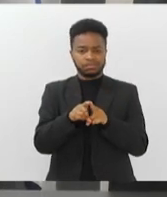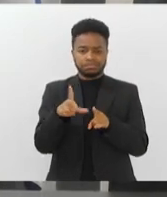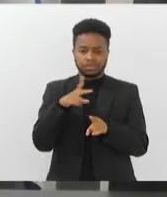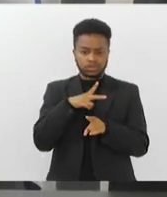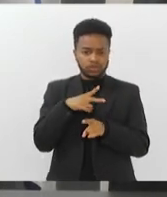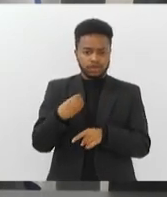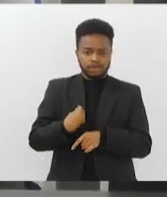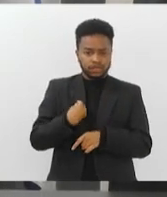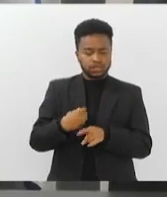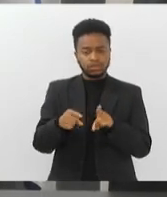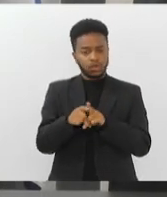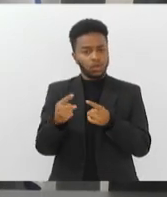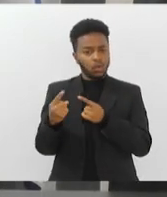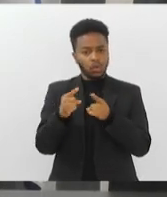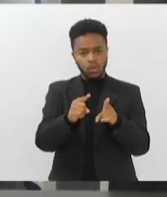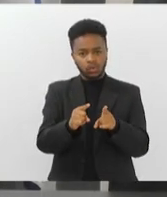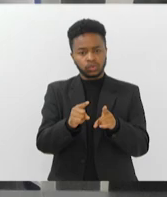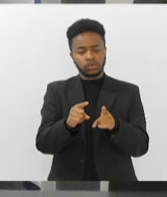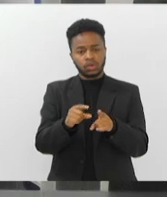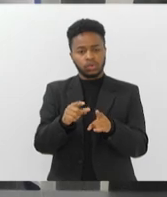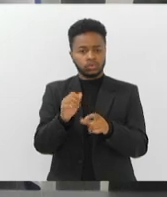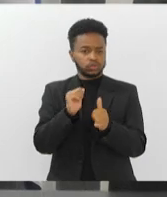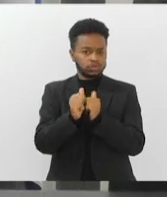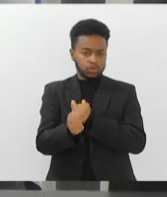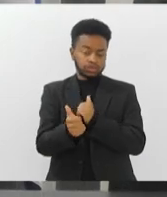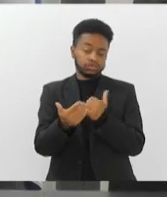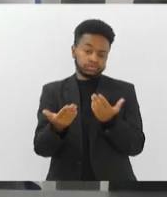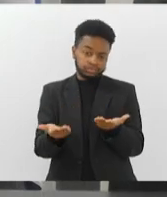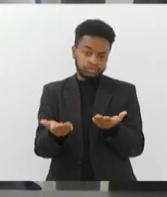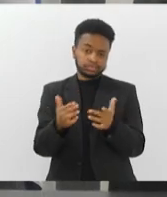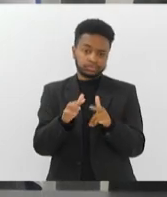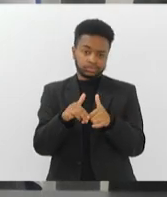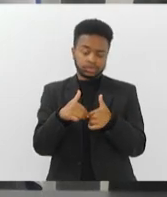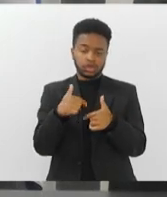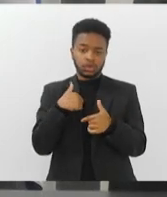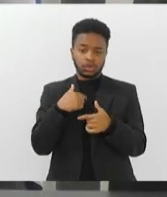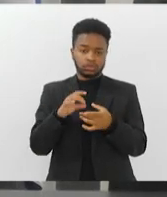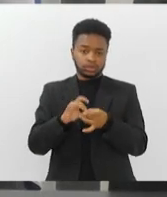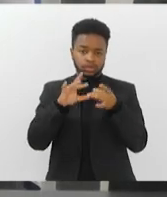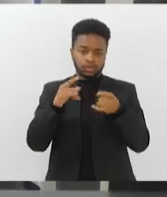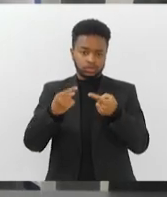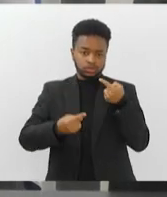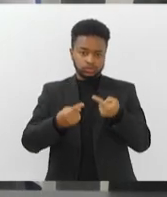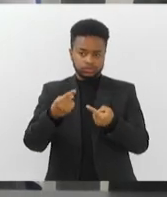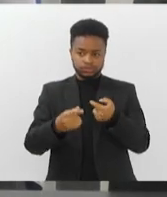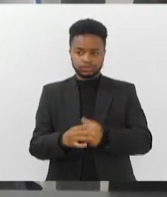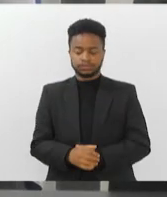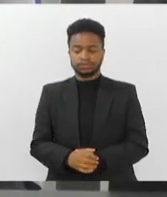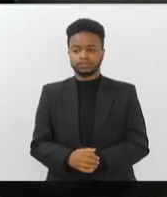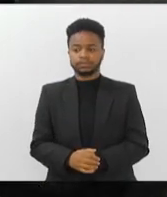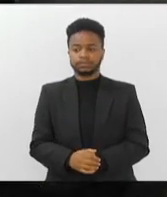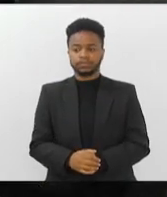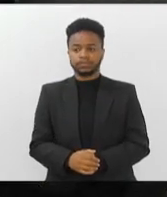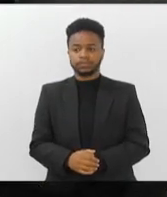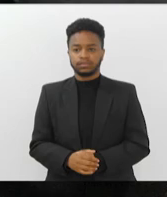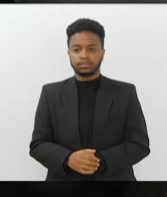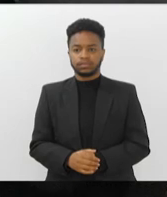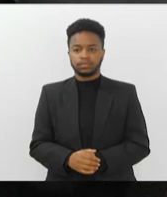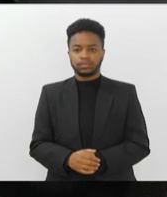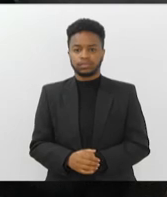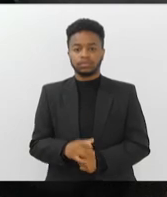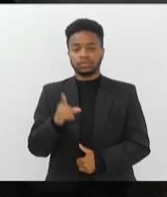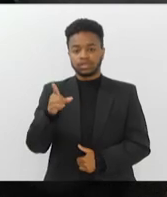contra a própria essência do parkour, entendeu? Senhor presidente. Então é nesse sentido que eu coloco a discussão. Presidente, deputado Rodrigo Amorim já